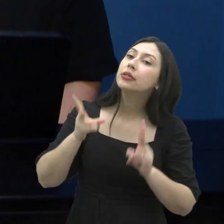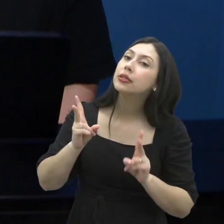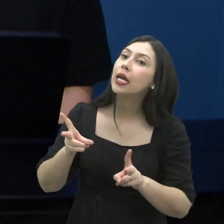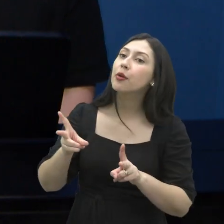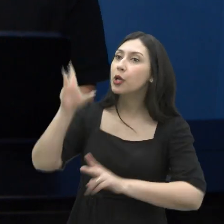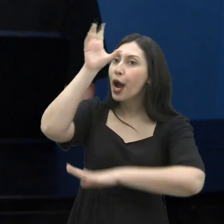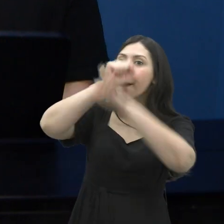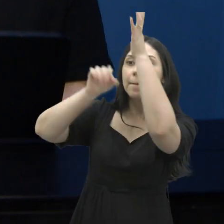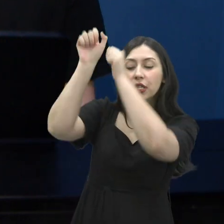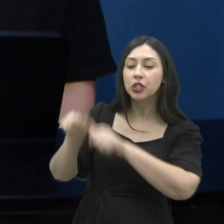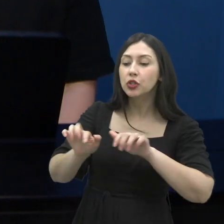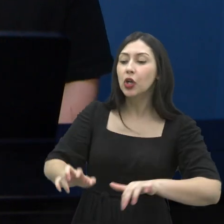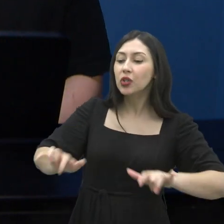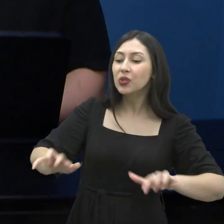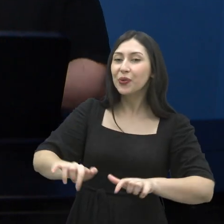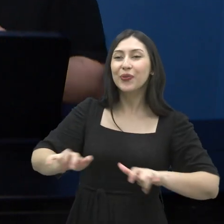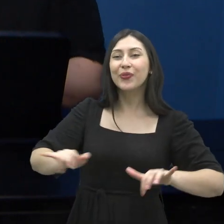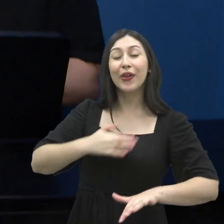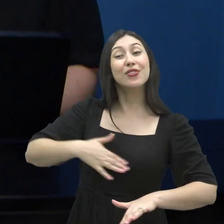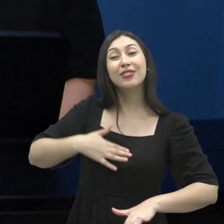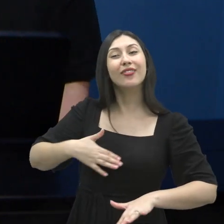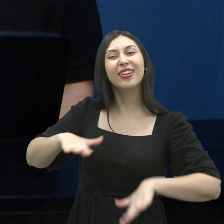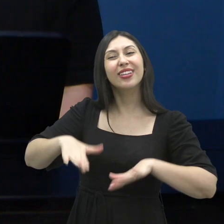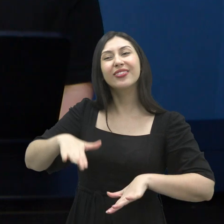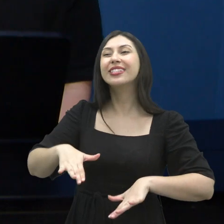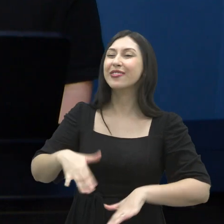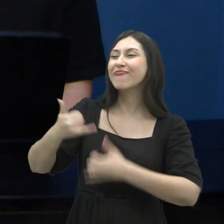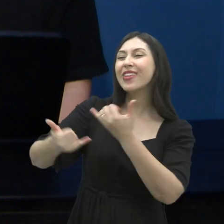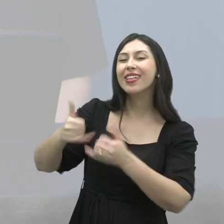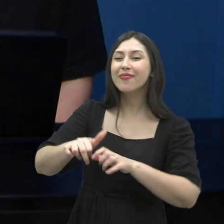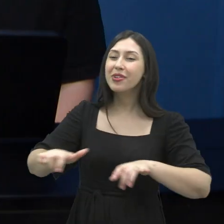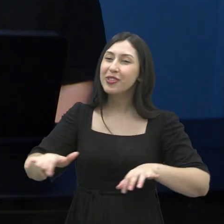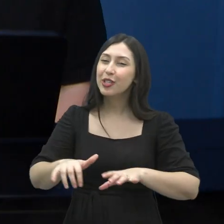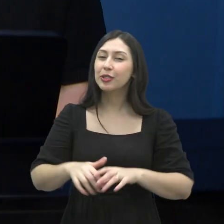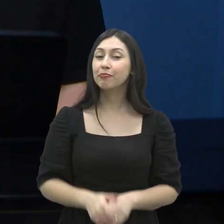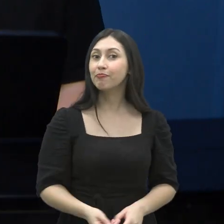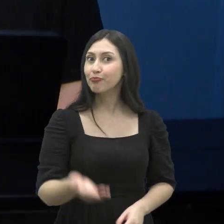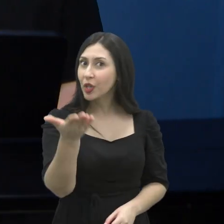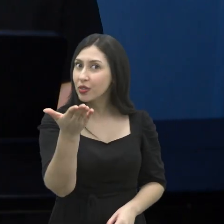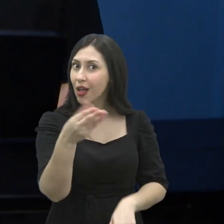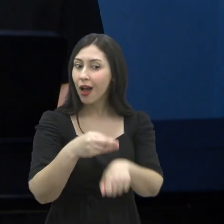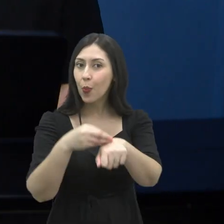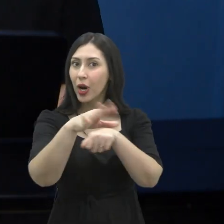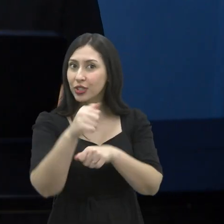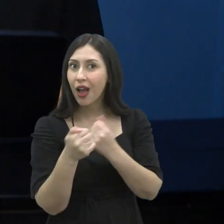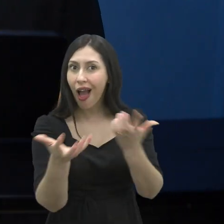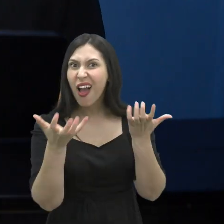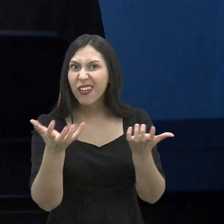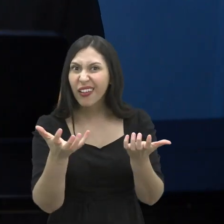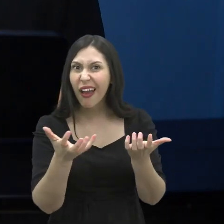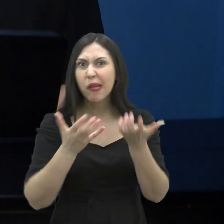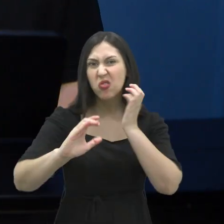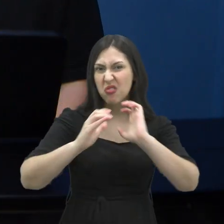fazia aula de teclado, gostava muito e me acompanhava às vezes ali de brincadeira, né? Você aí de casa, fica a dica. Quer